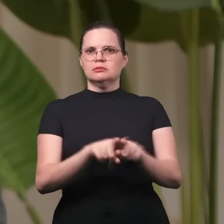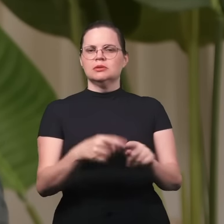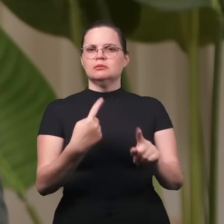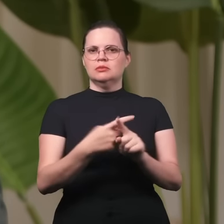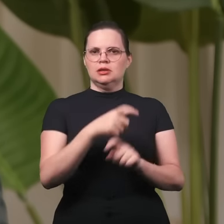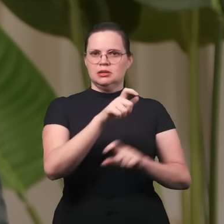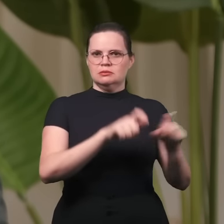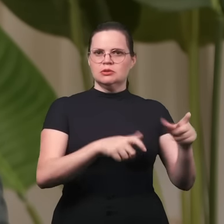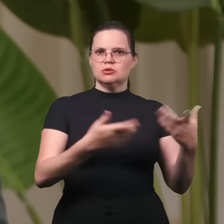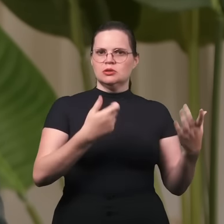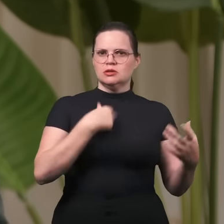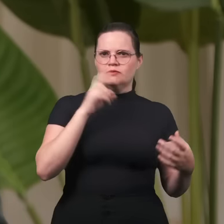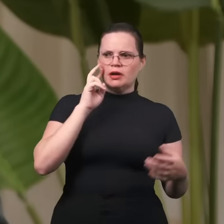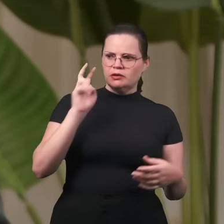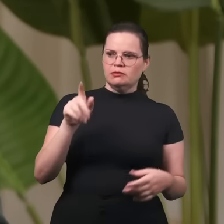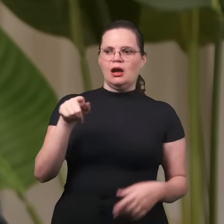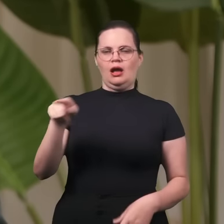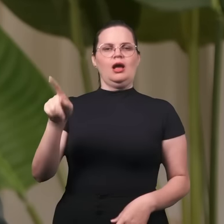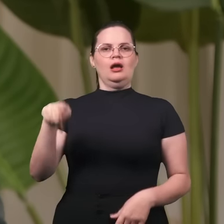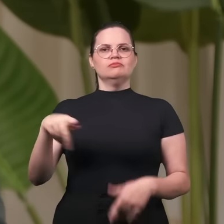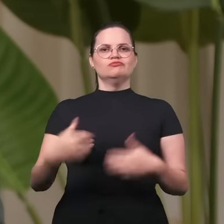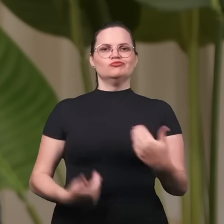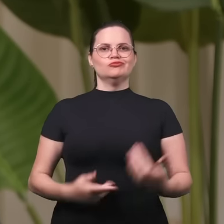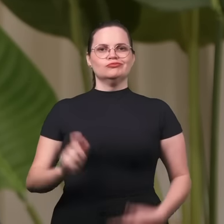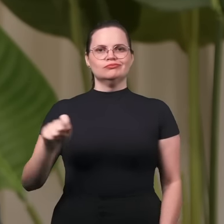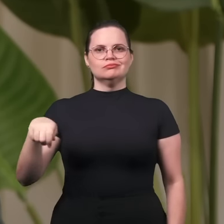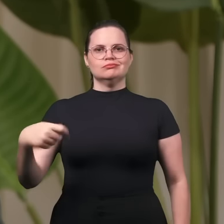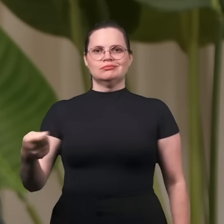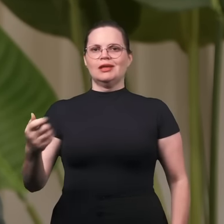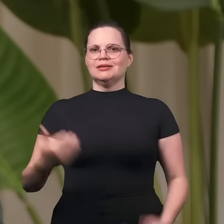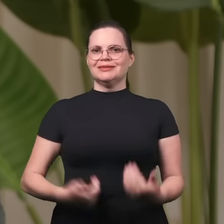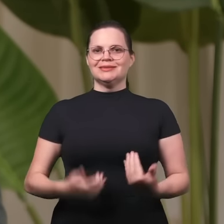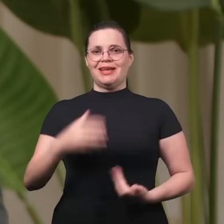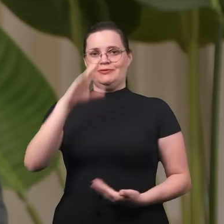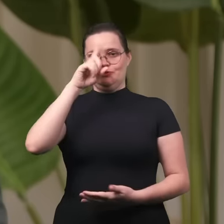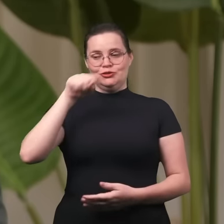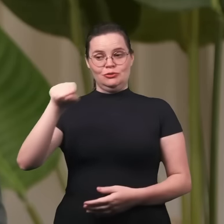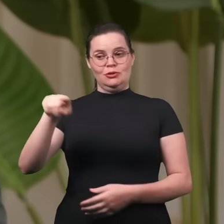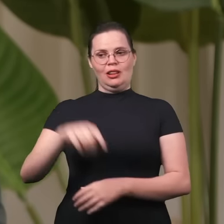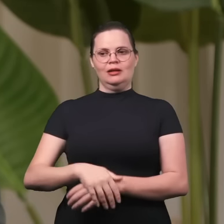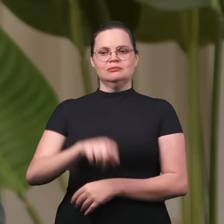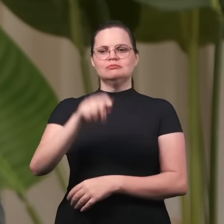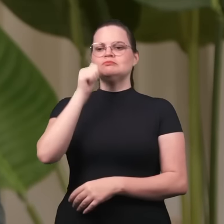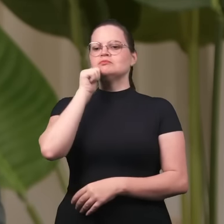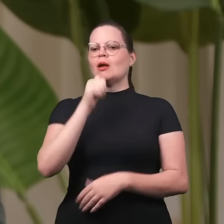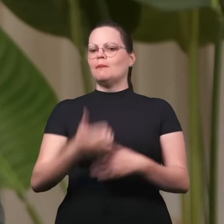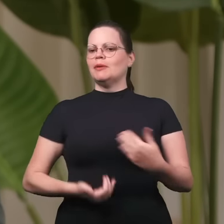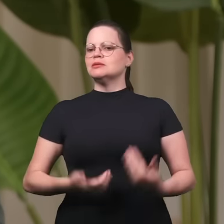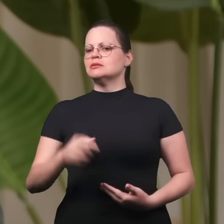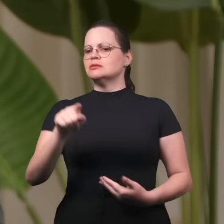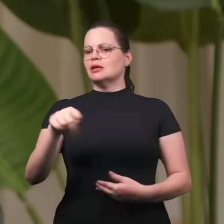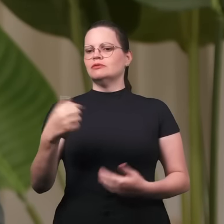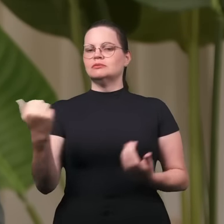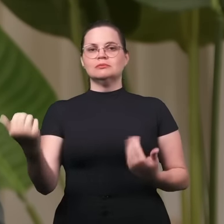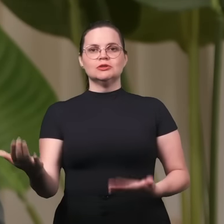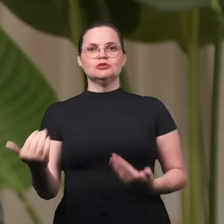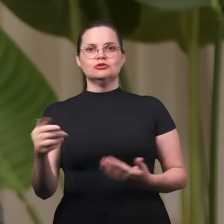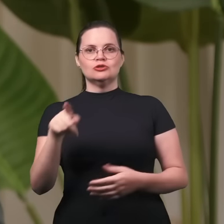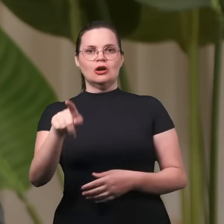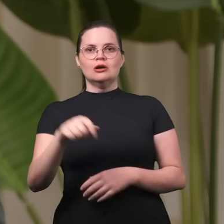dizer, este é um verdadeiro servo de Deus. Ali vai uma serva, uma